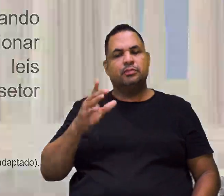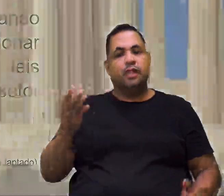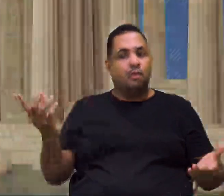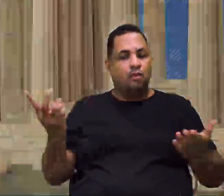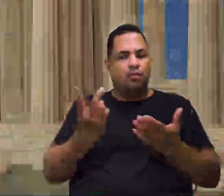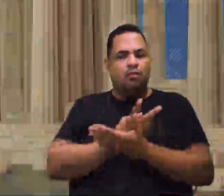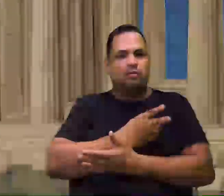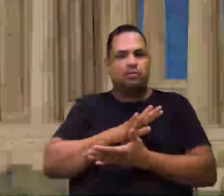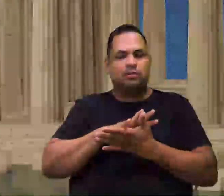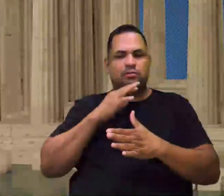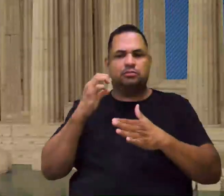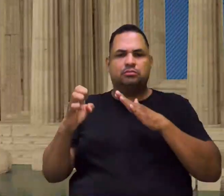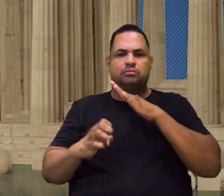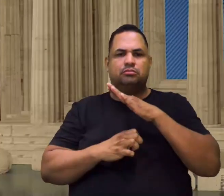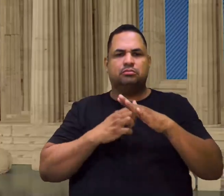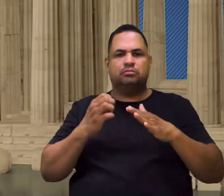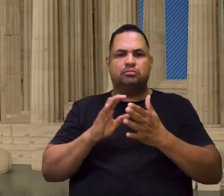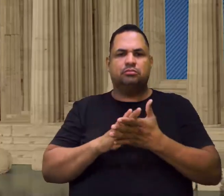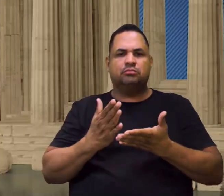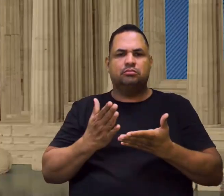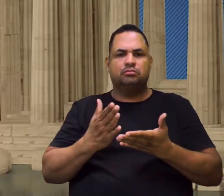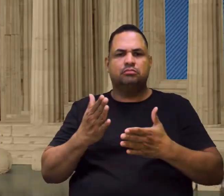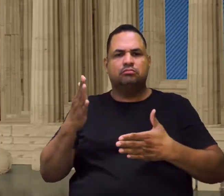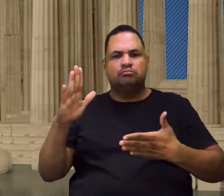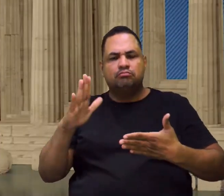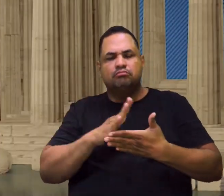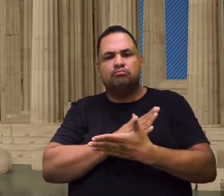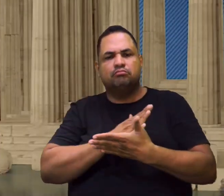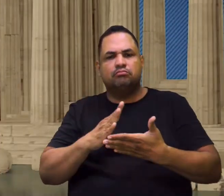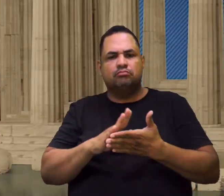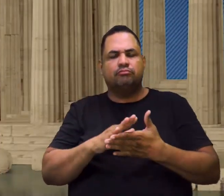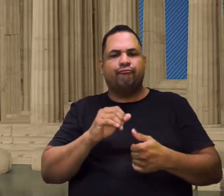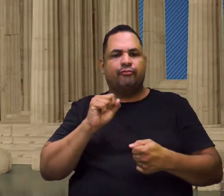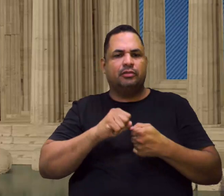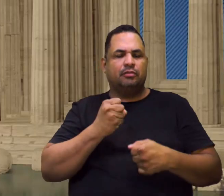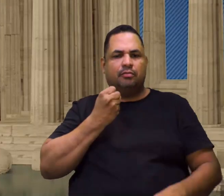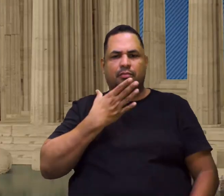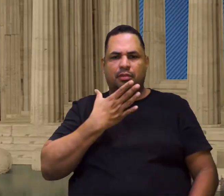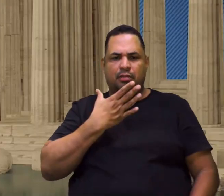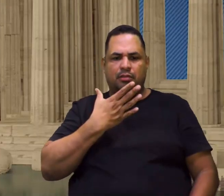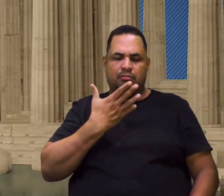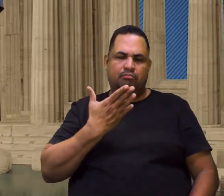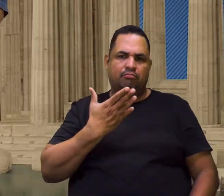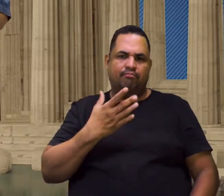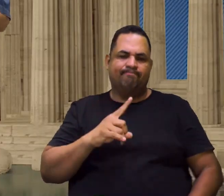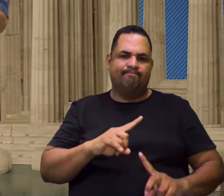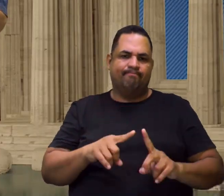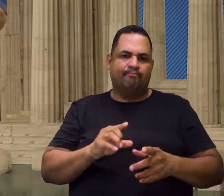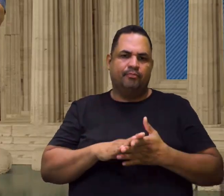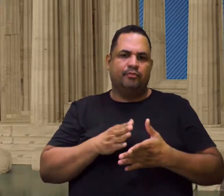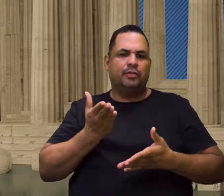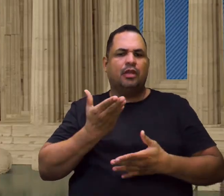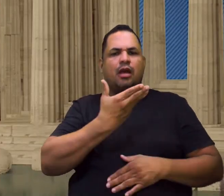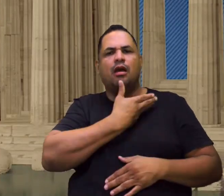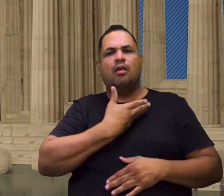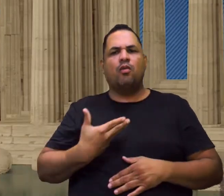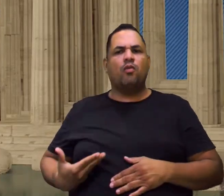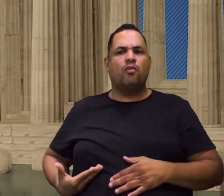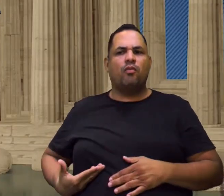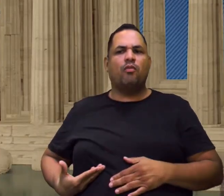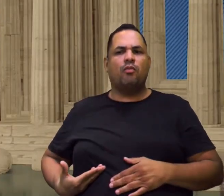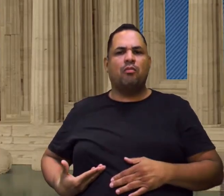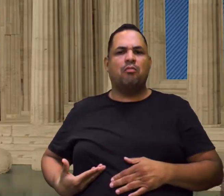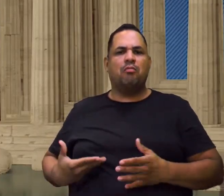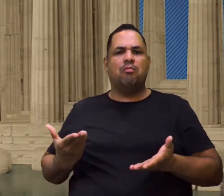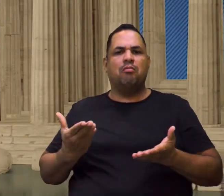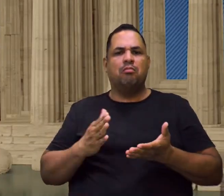em empresários, essas coisas, que às vezes faz o bem. Ó, eu vou lá nos órgãos públicos, eu vou agir para o